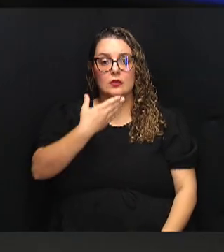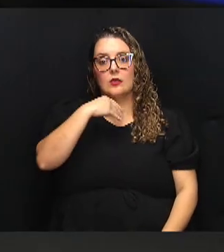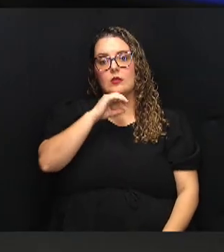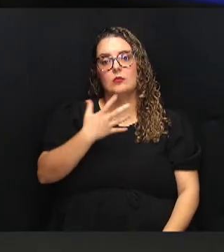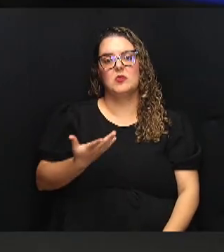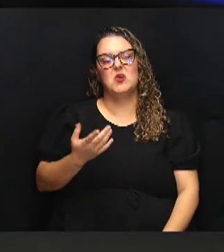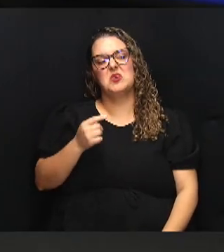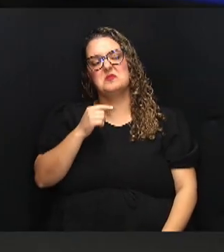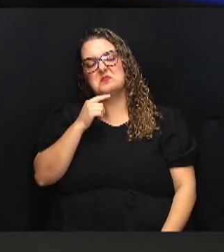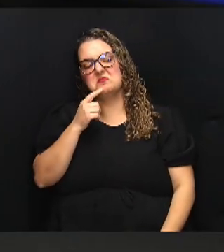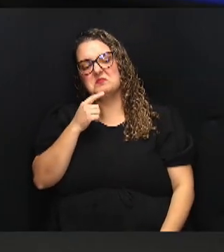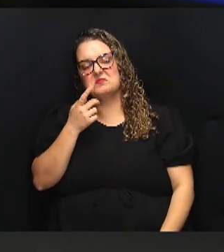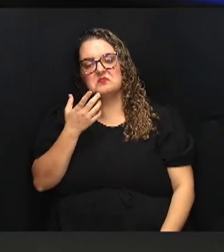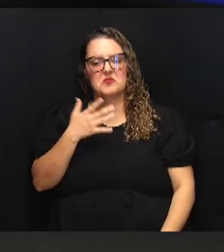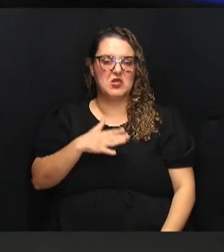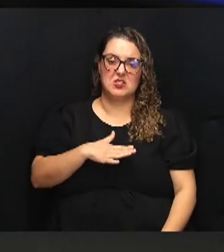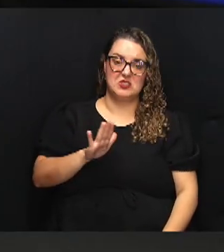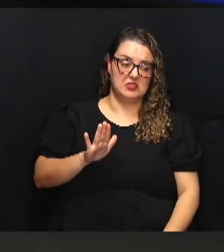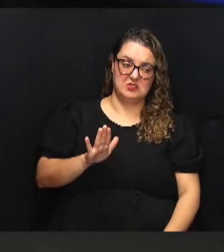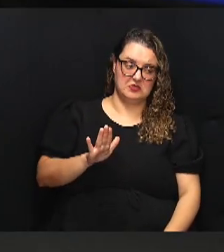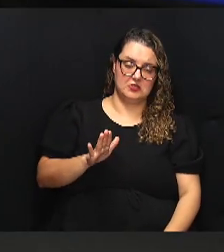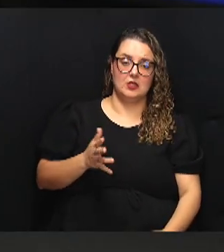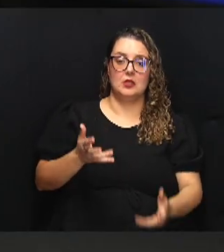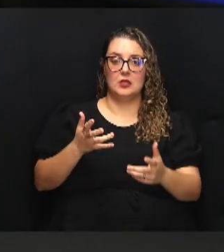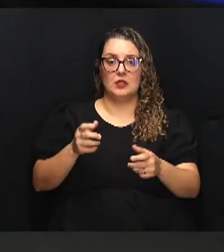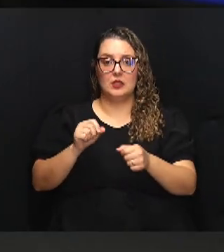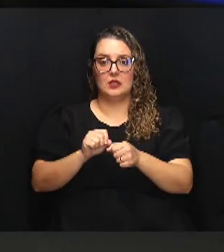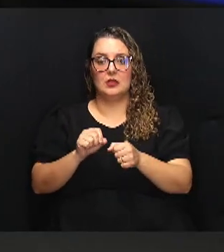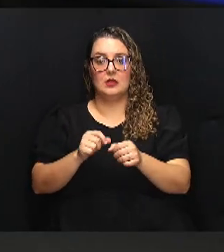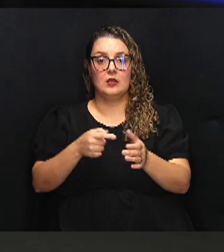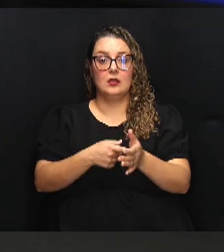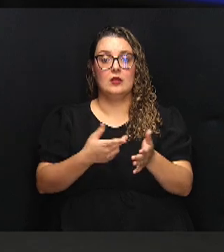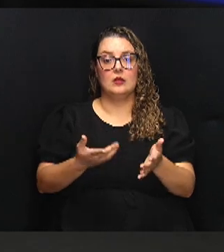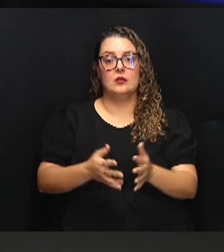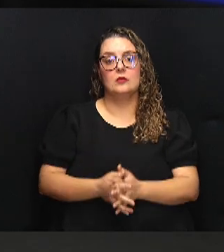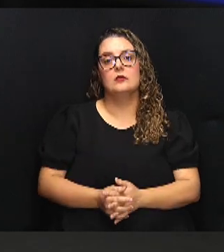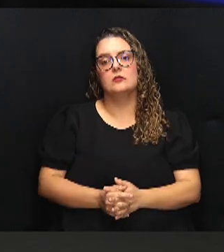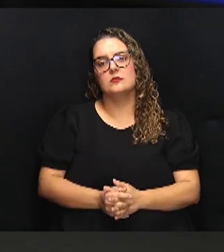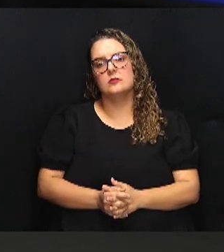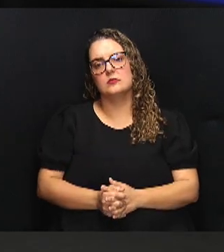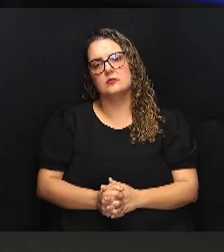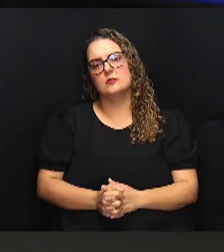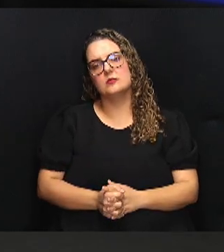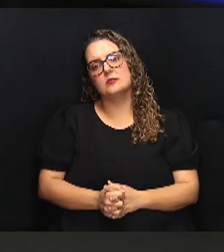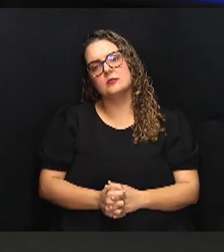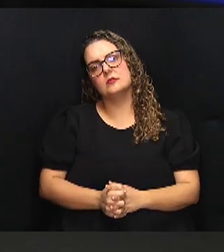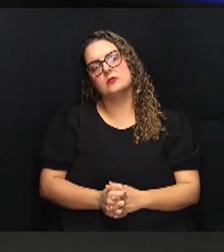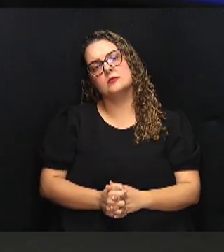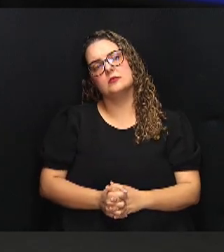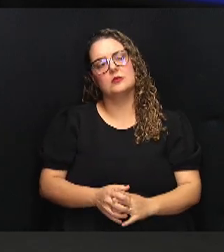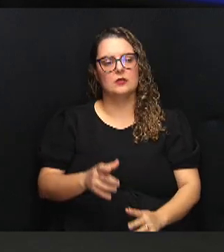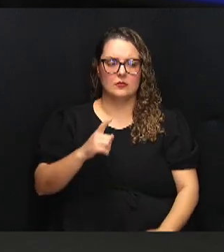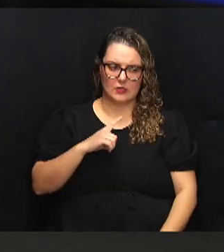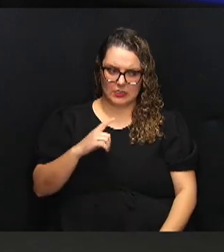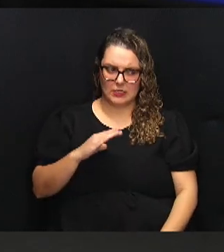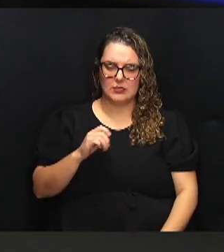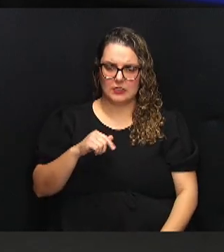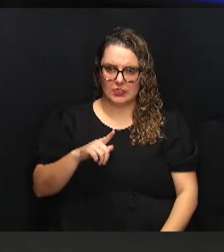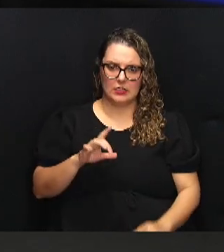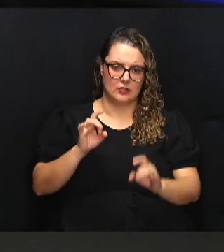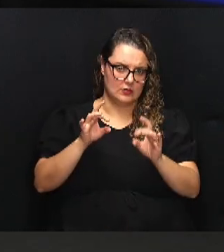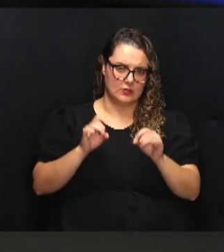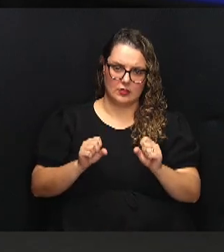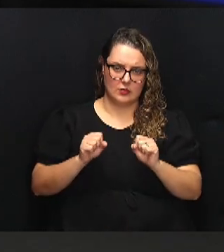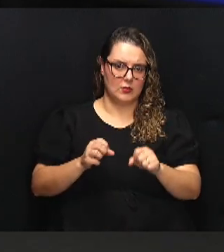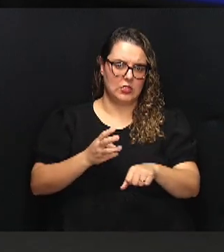ali em dúvida ou não tenha gostado muito, queira fazer uma denúncia. Ele vai ter este canal exclusivo, que aí pode ser